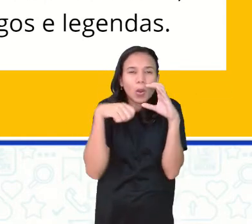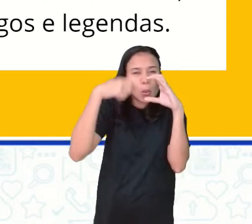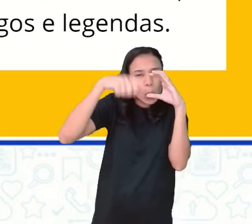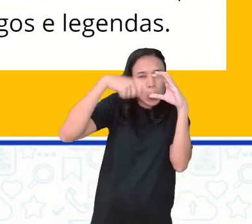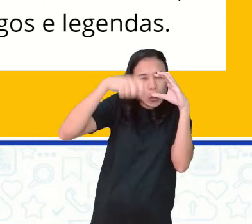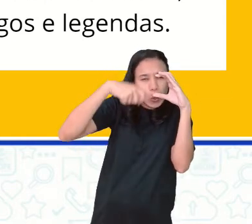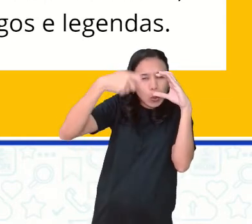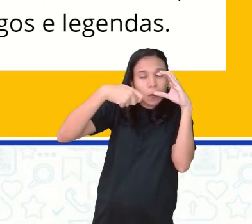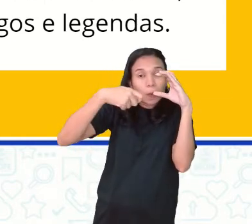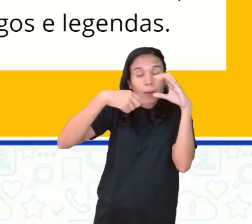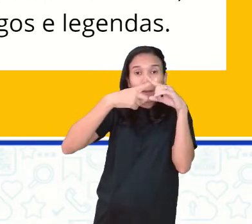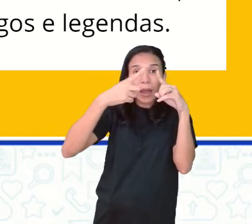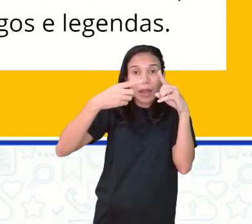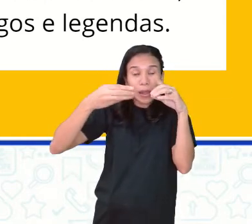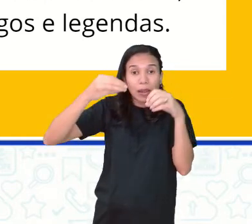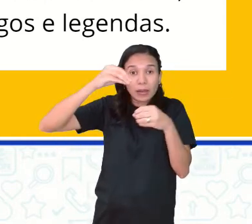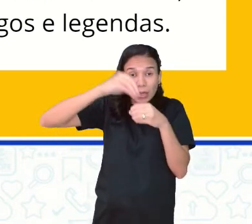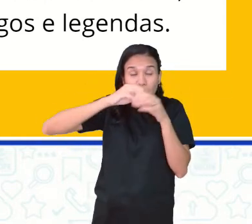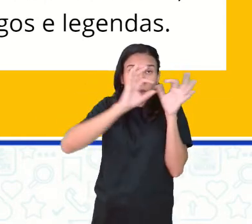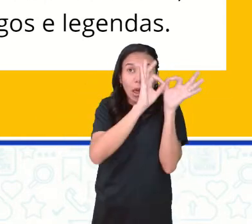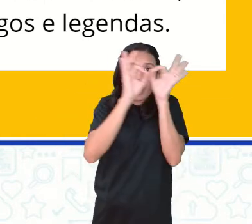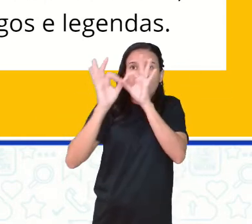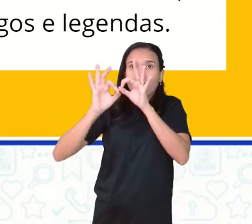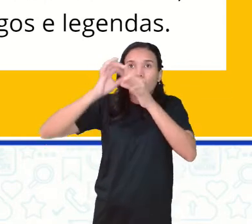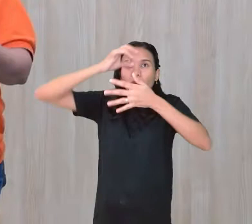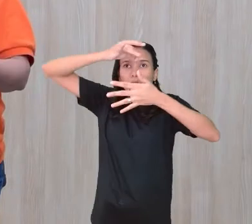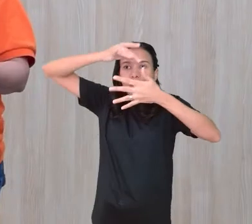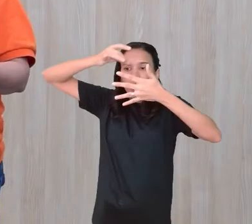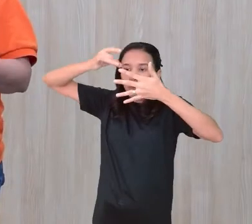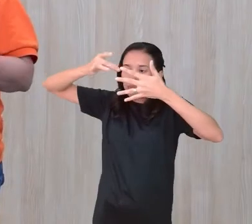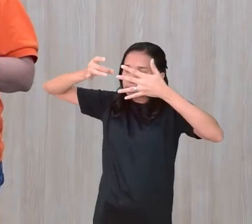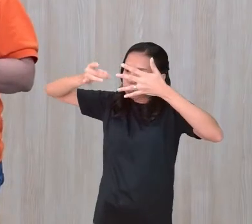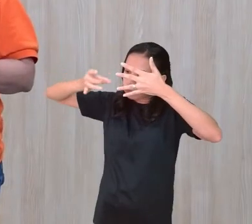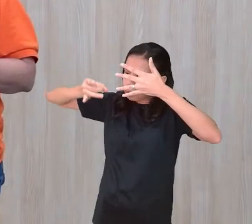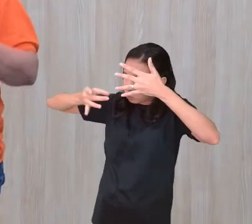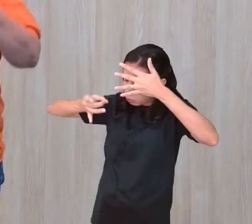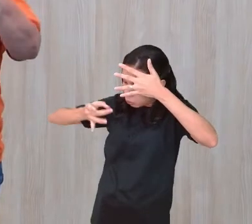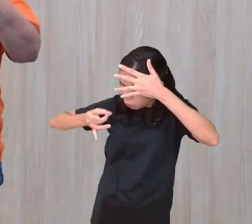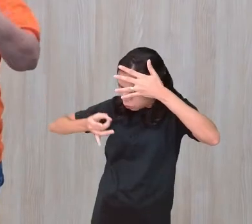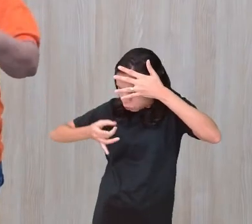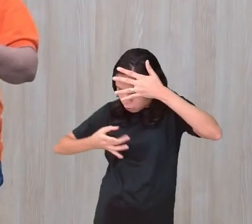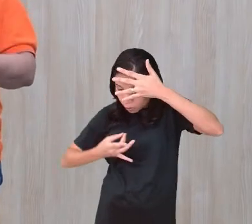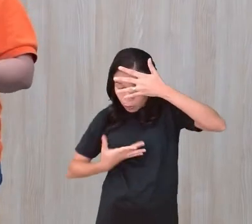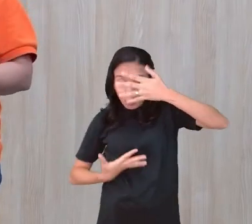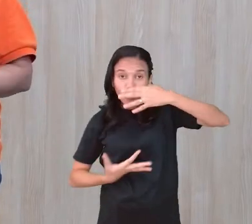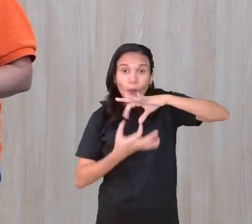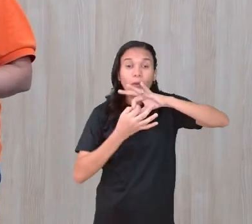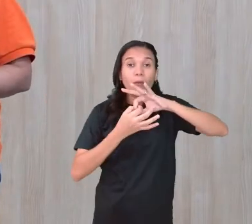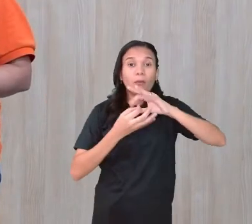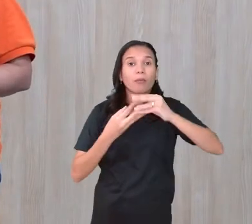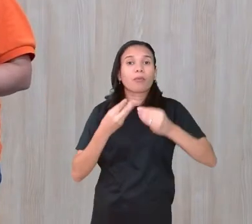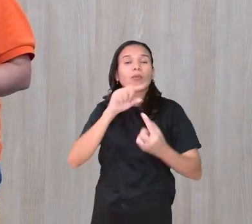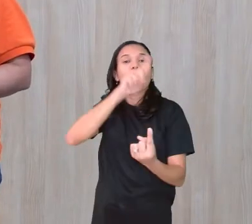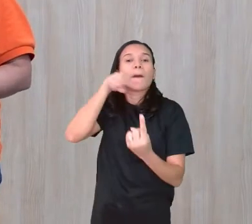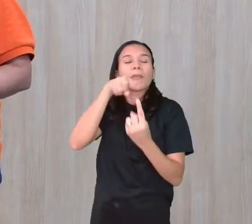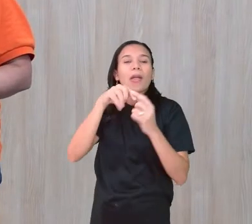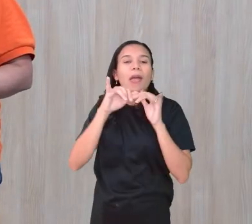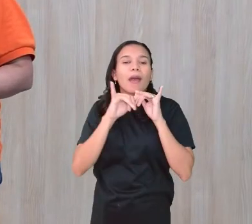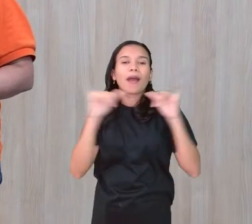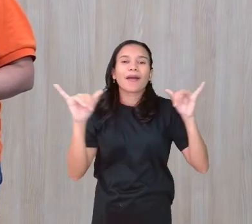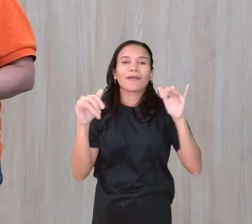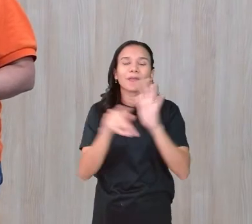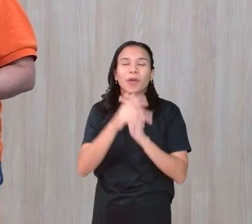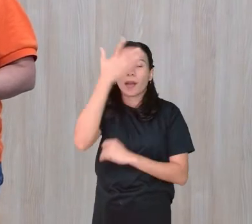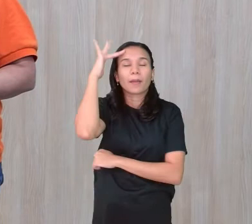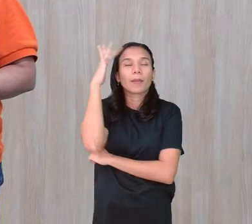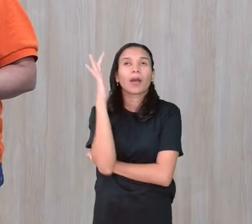ali vários elementos que vão interagindo e vão comunicando algo ao